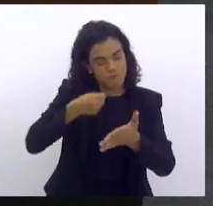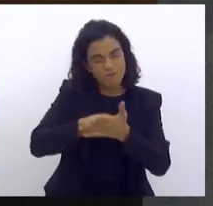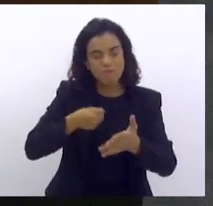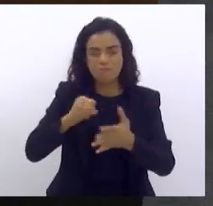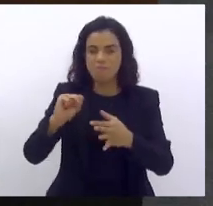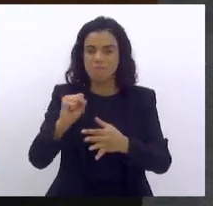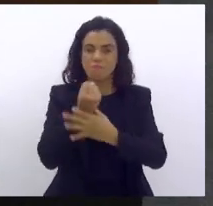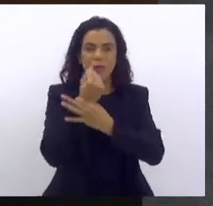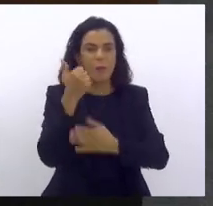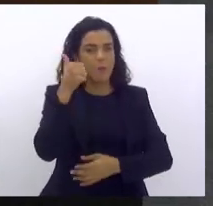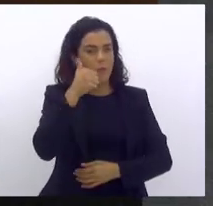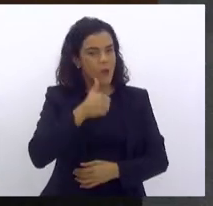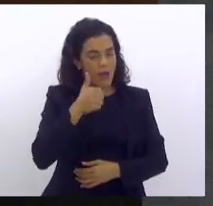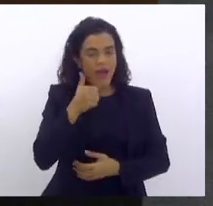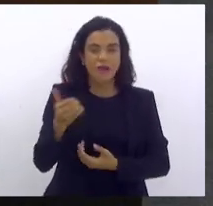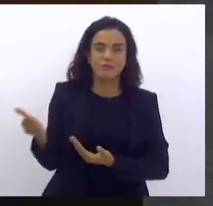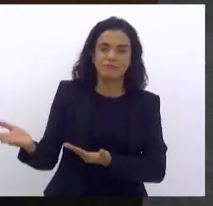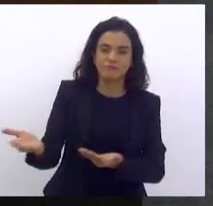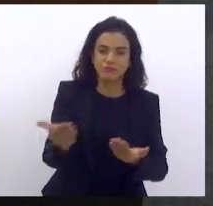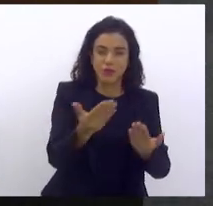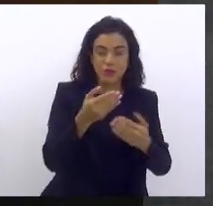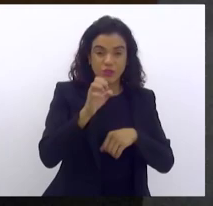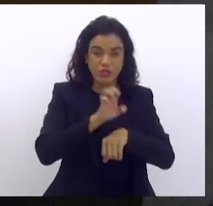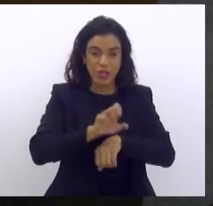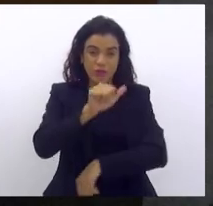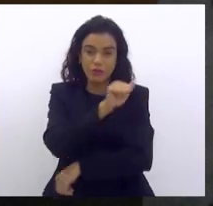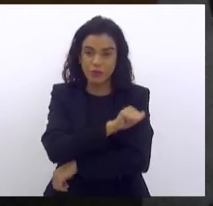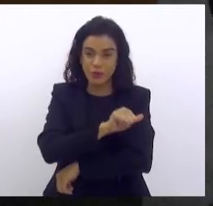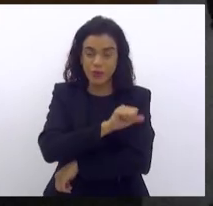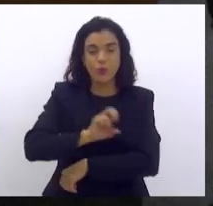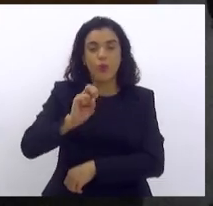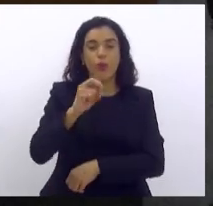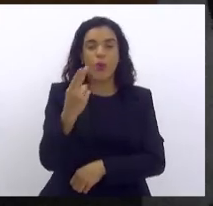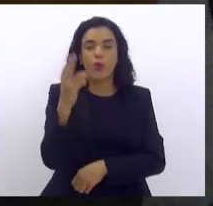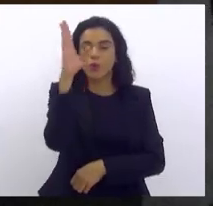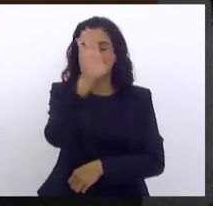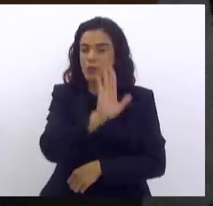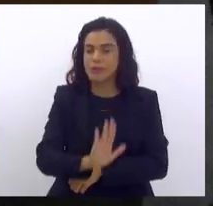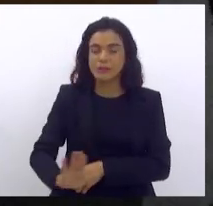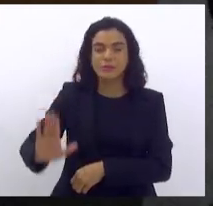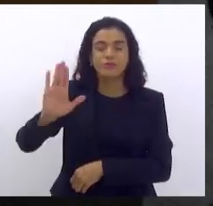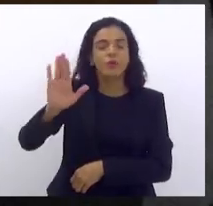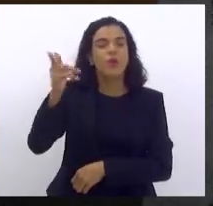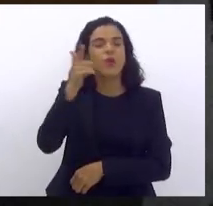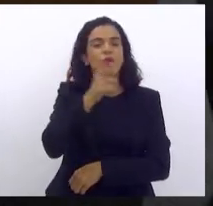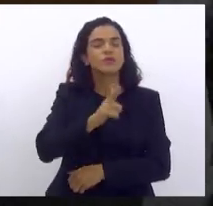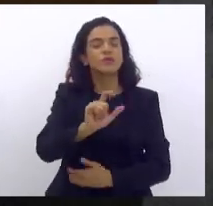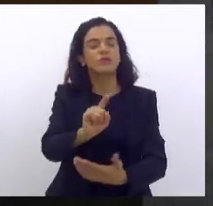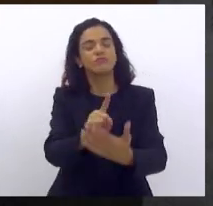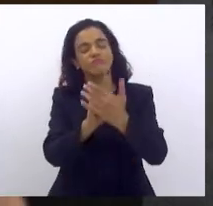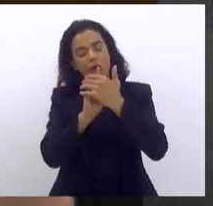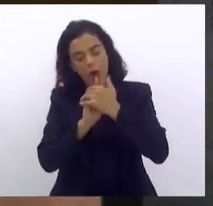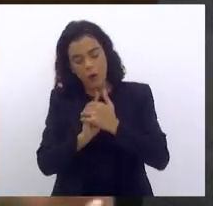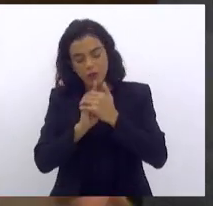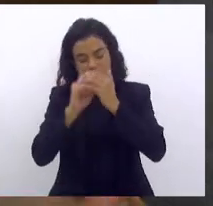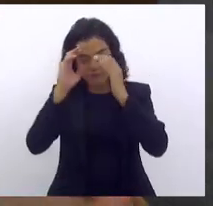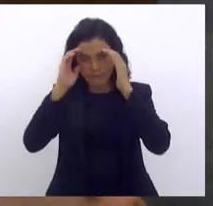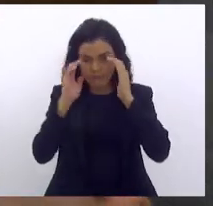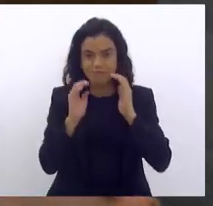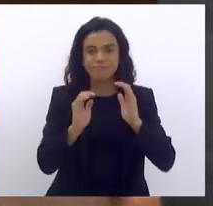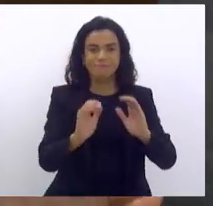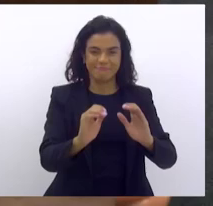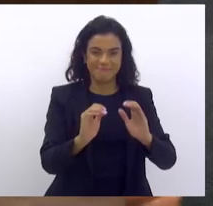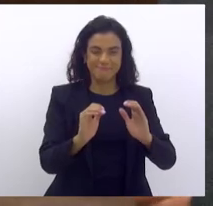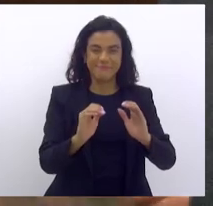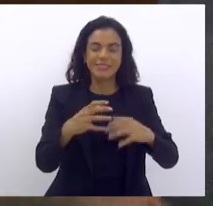mulheres e as nossas mulheres, seja do Estado do Rio de Janeiro, seja do Brasil, tenham o acolhimento necessário e fundamental